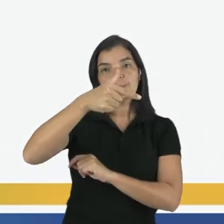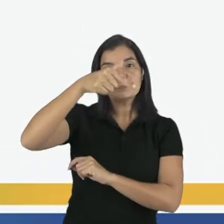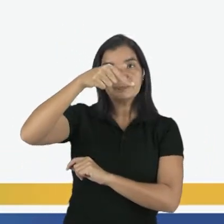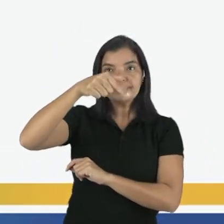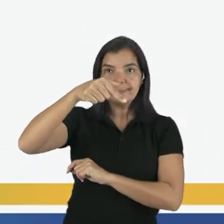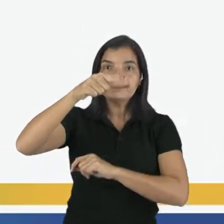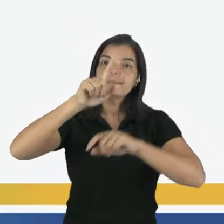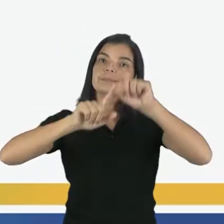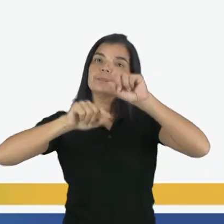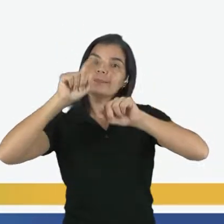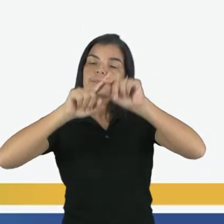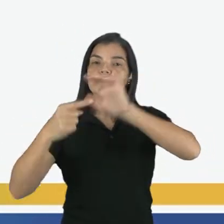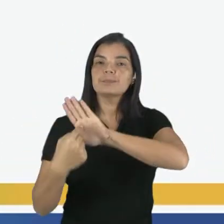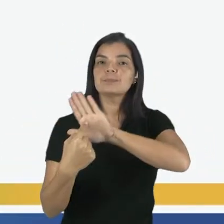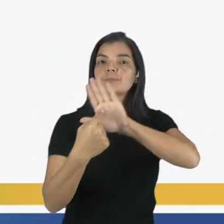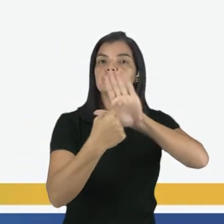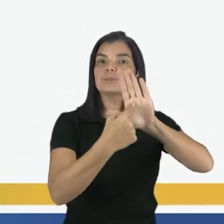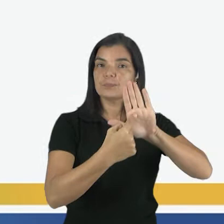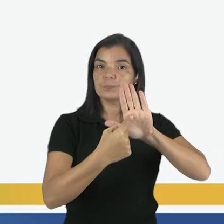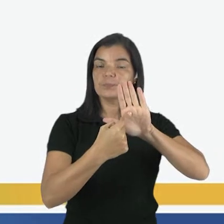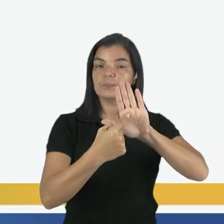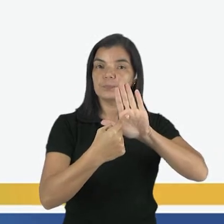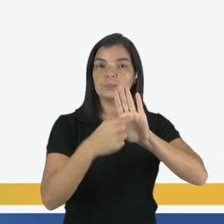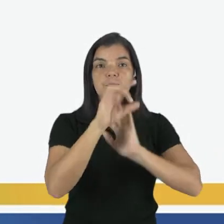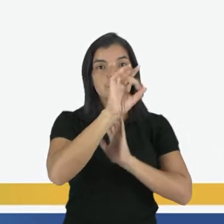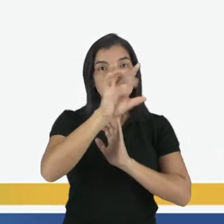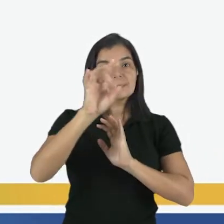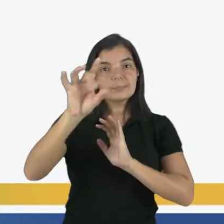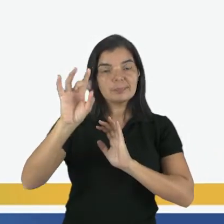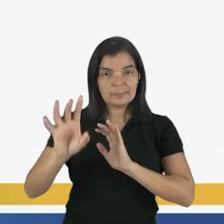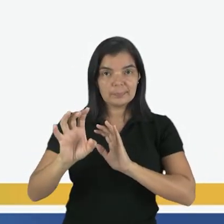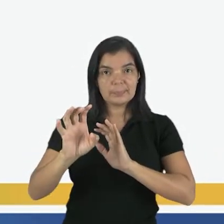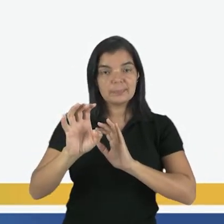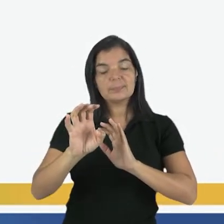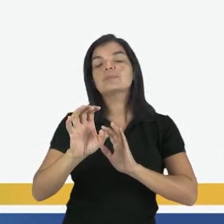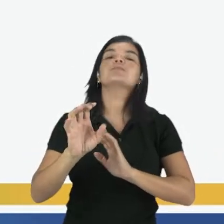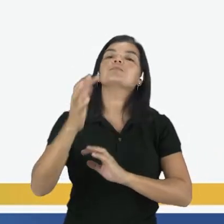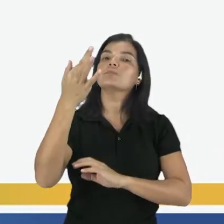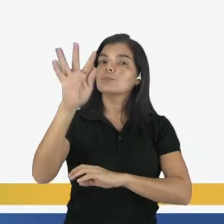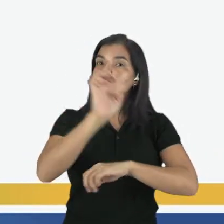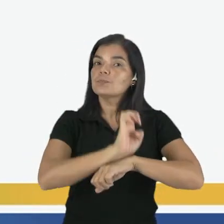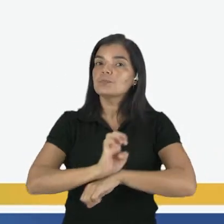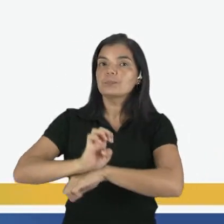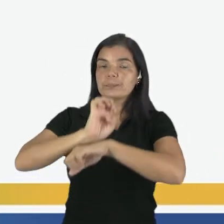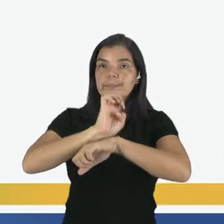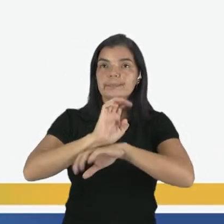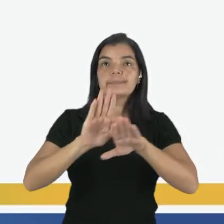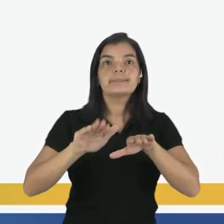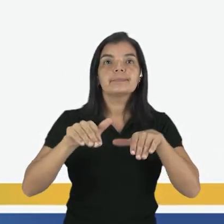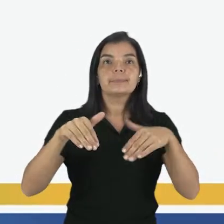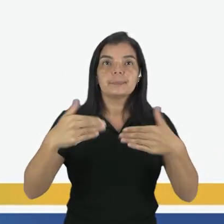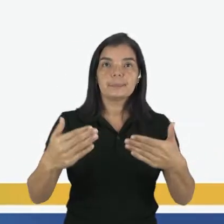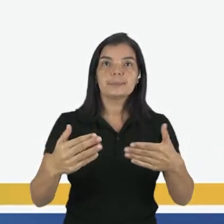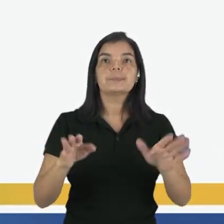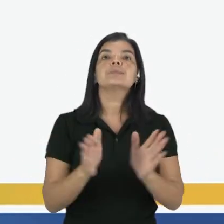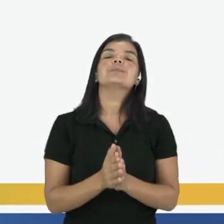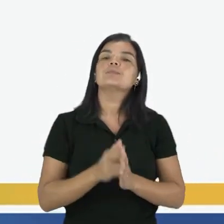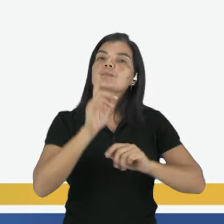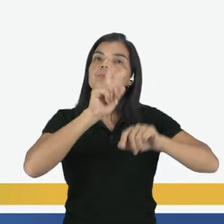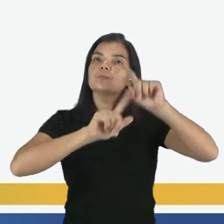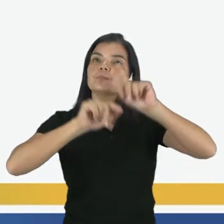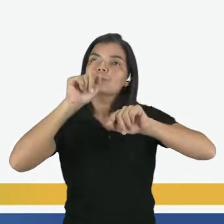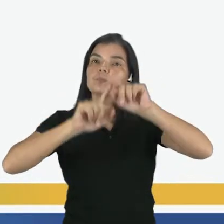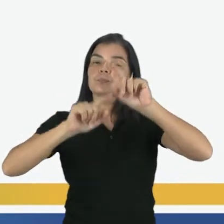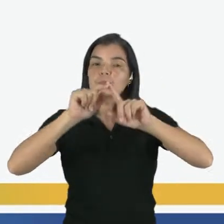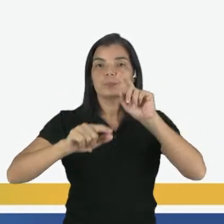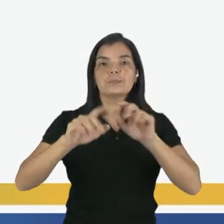27 estrelas em representação a cada uma das unidades da federação, das quais se destacam as constelações